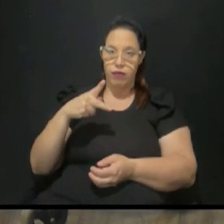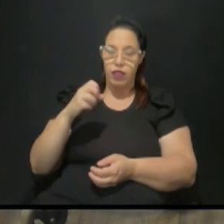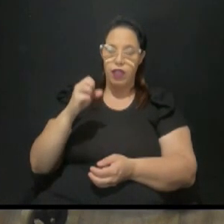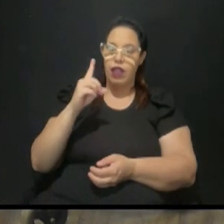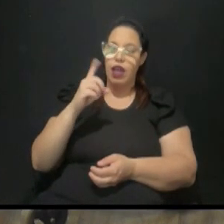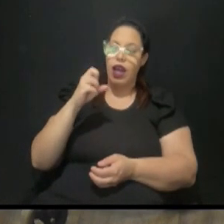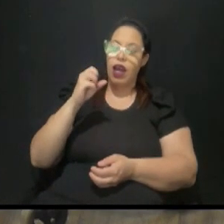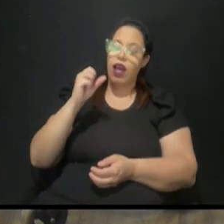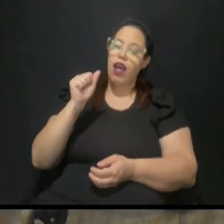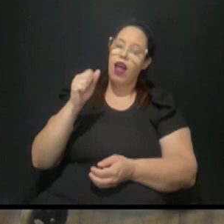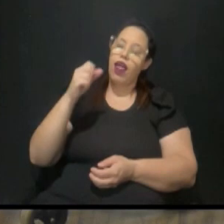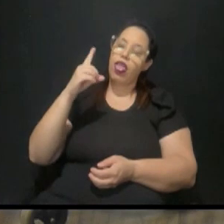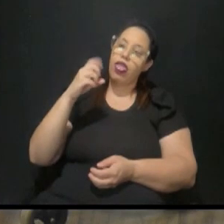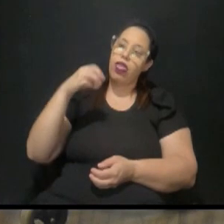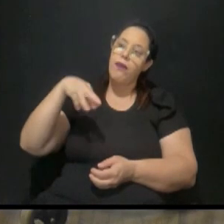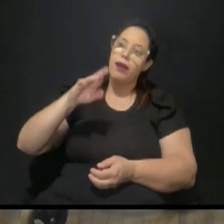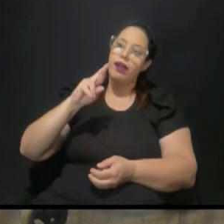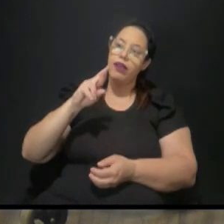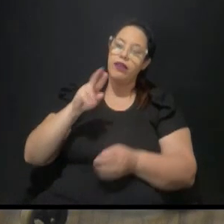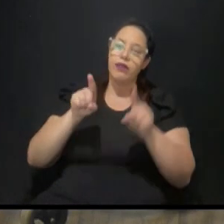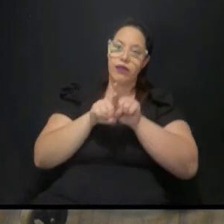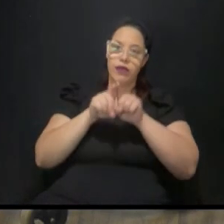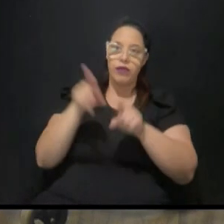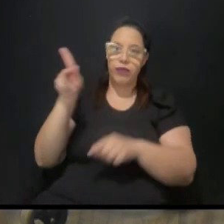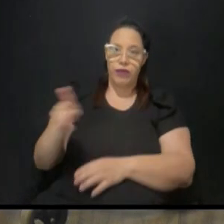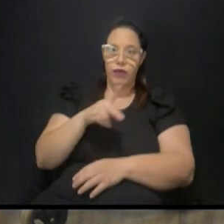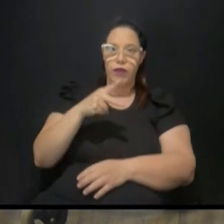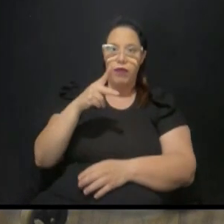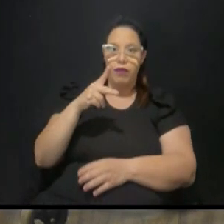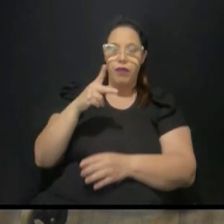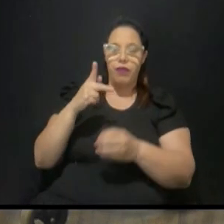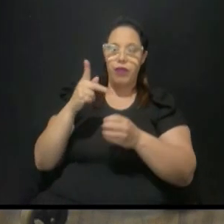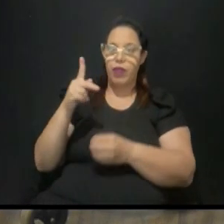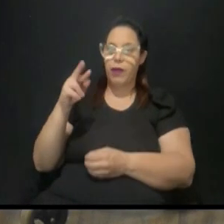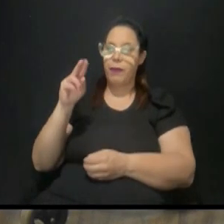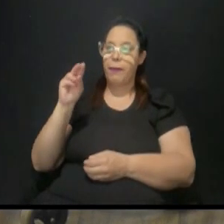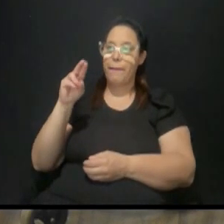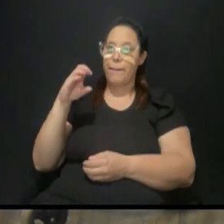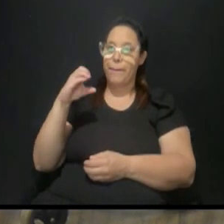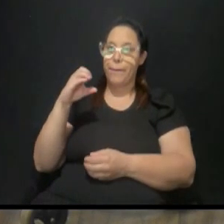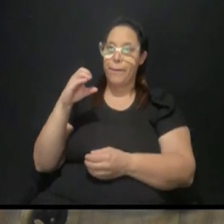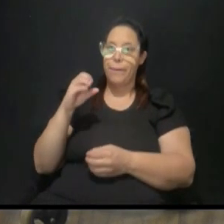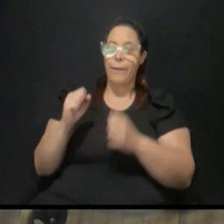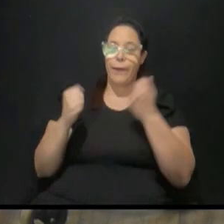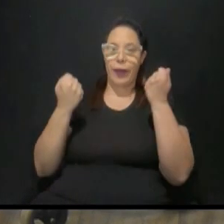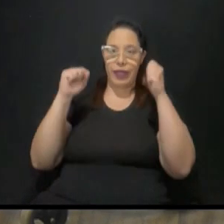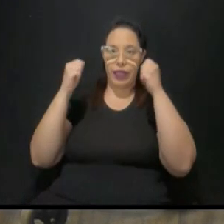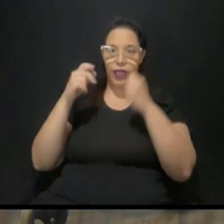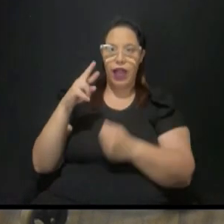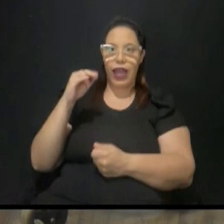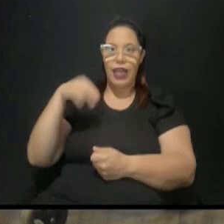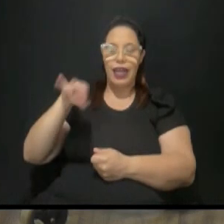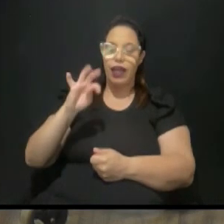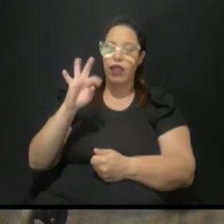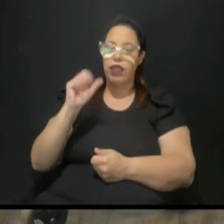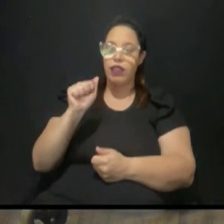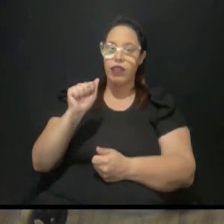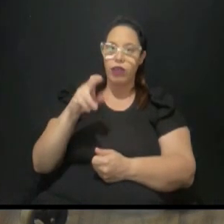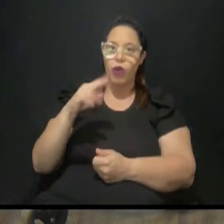Souza, e também com a professora da PUC Campinas, da Faculdade de Educação Física, Renata Costa de Toledo Russo, da